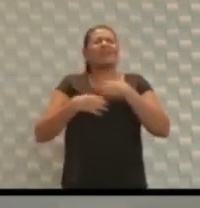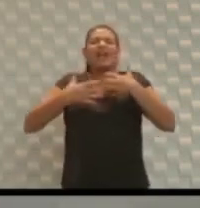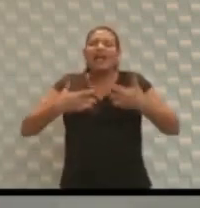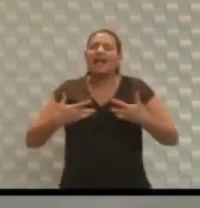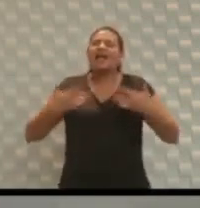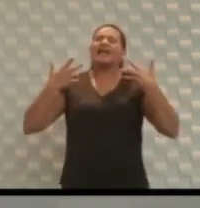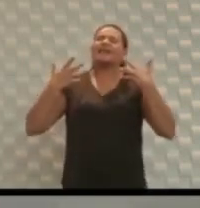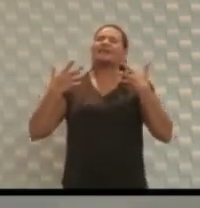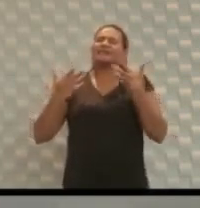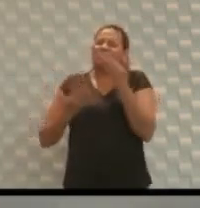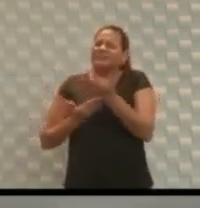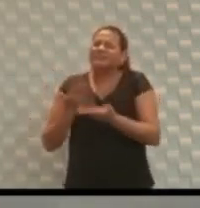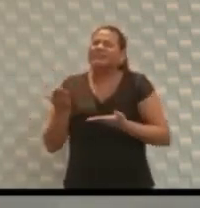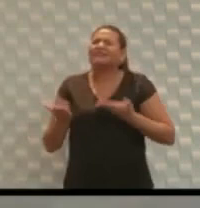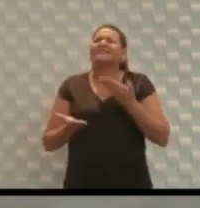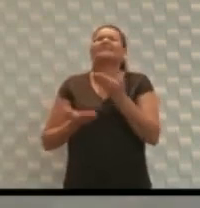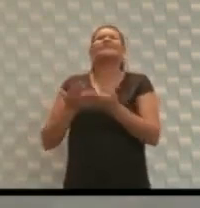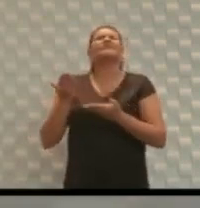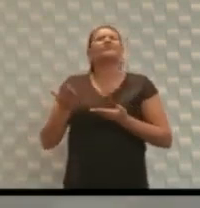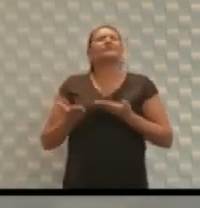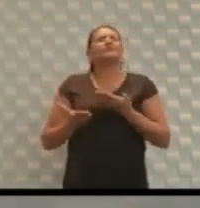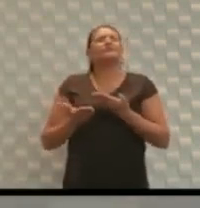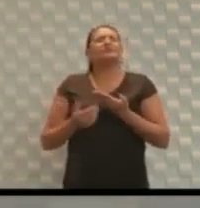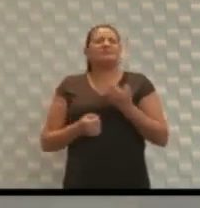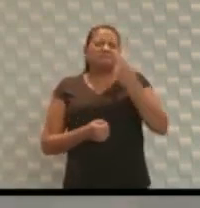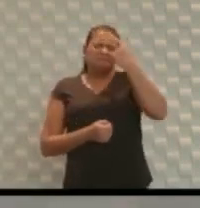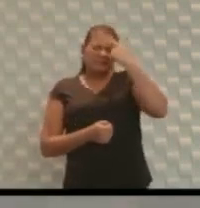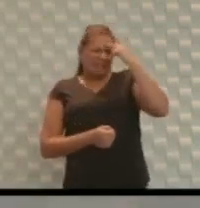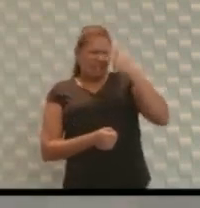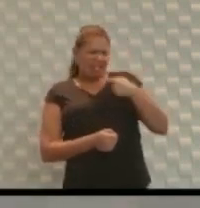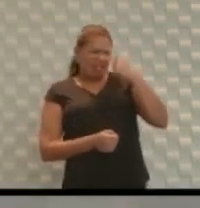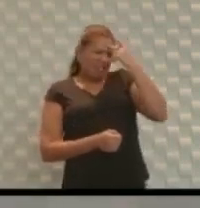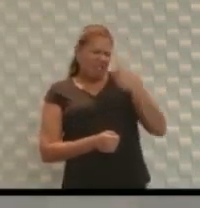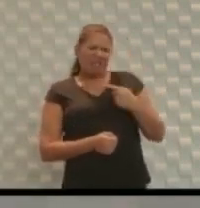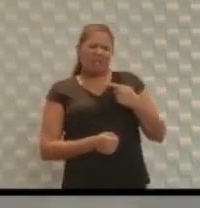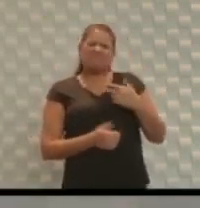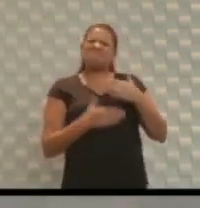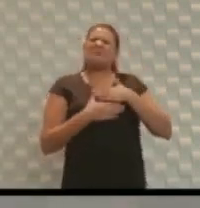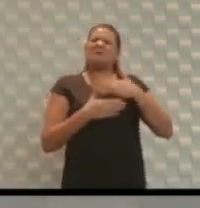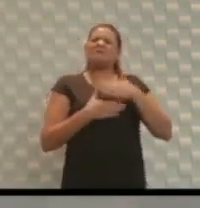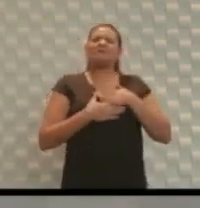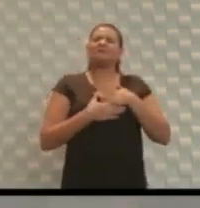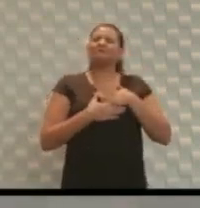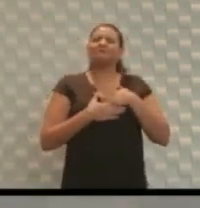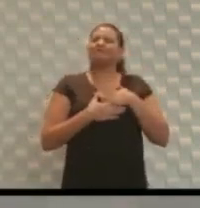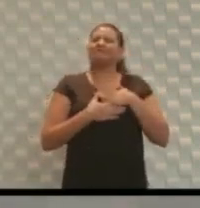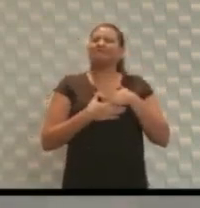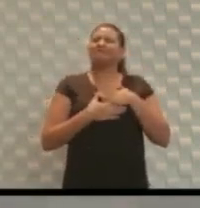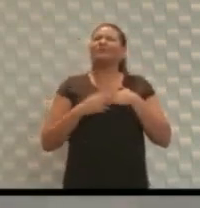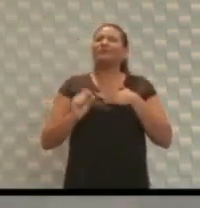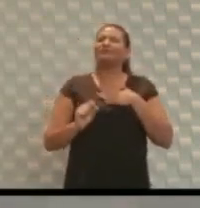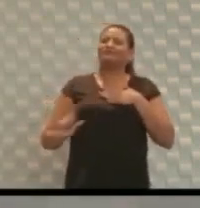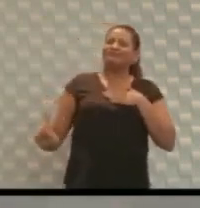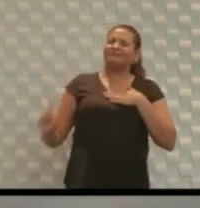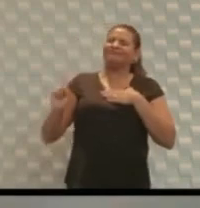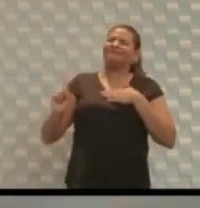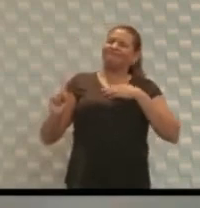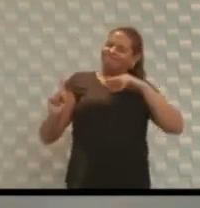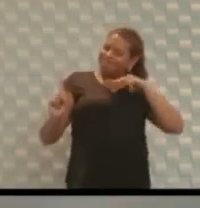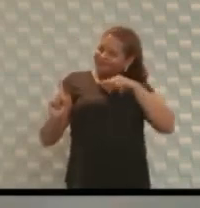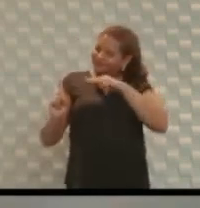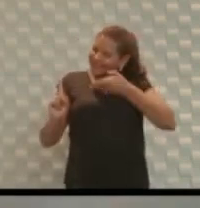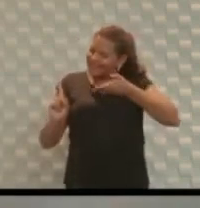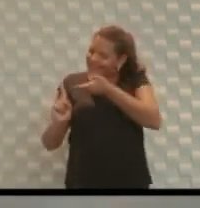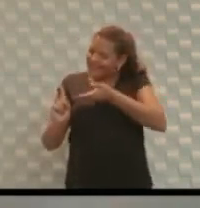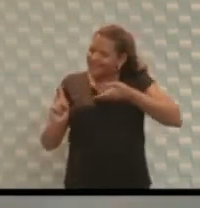serviço, que nos faz olhar para o outro. Senhor Deus, tira, Senhor Deus, o olhar que estamos em nós mesmos